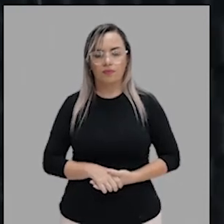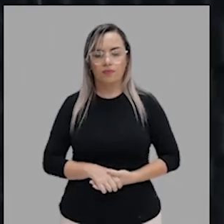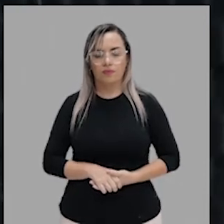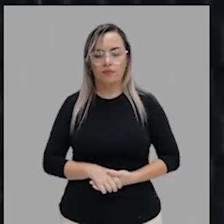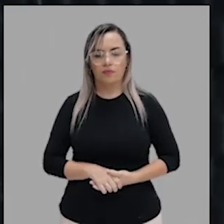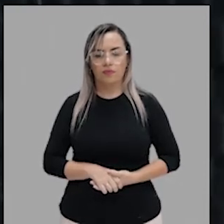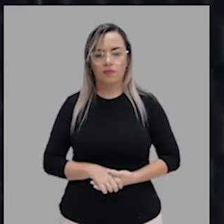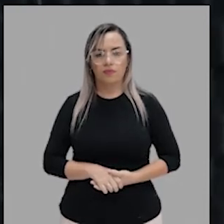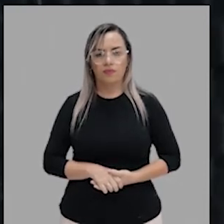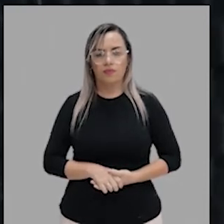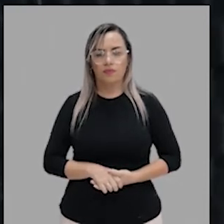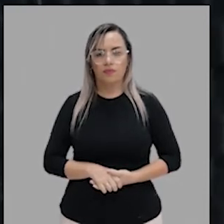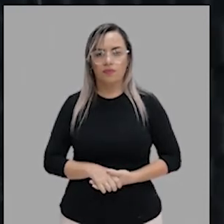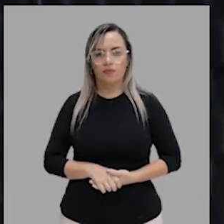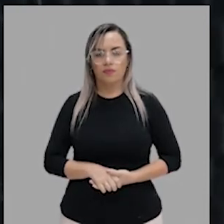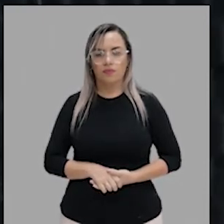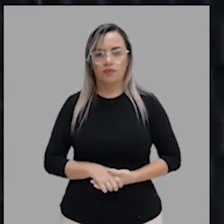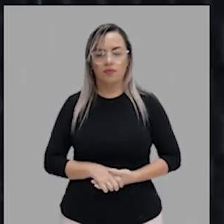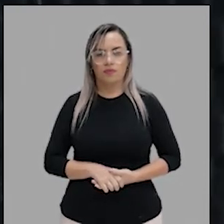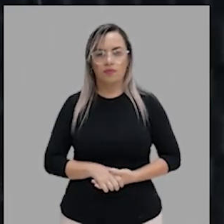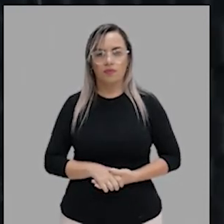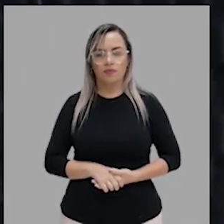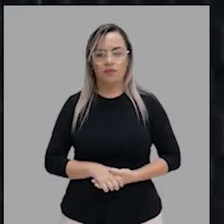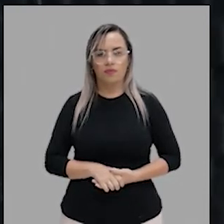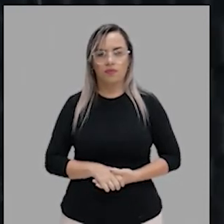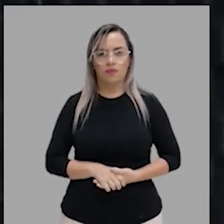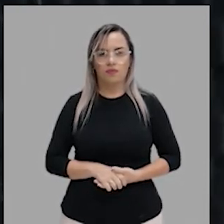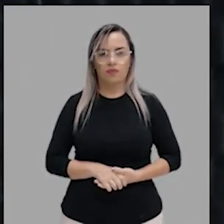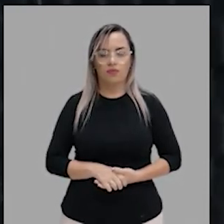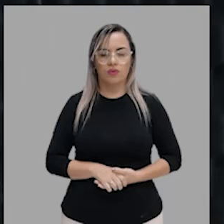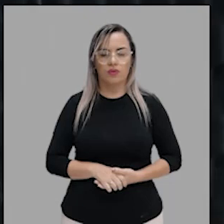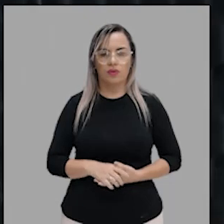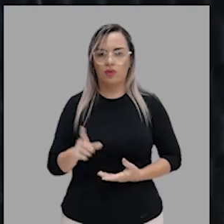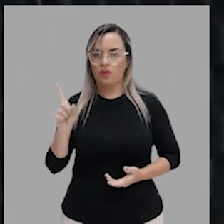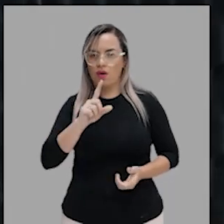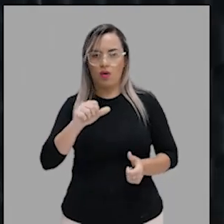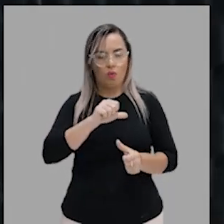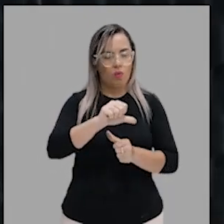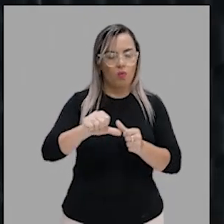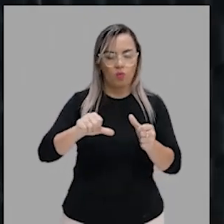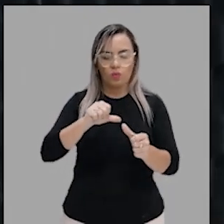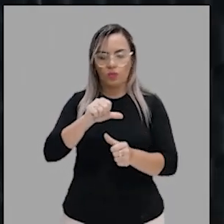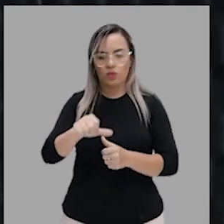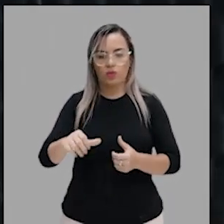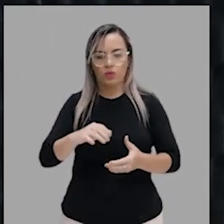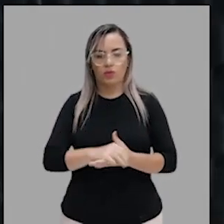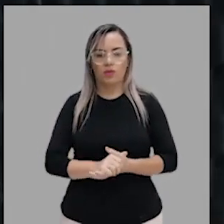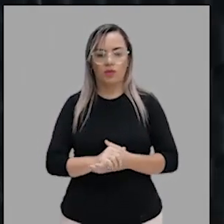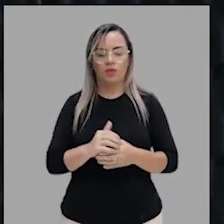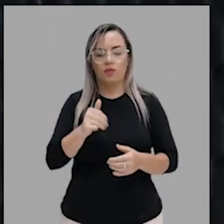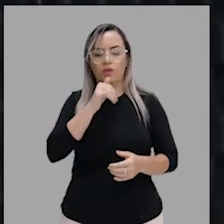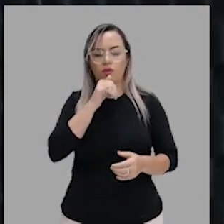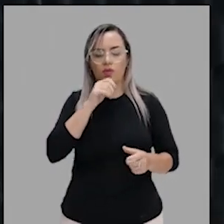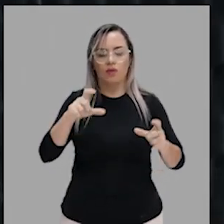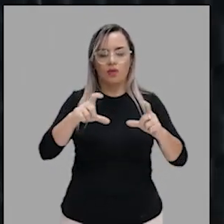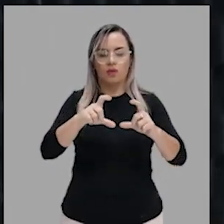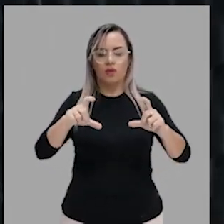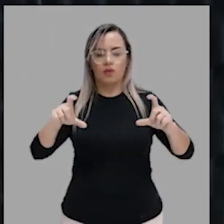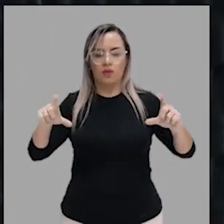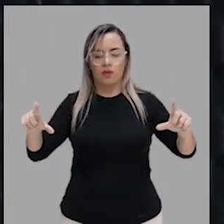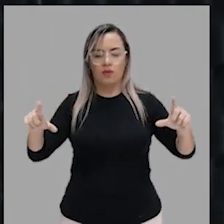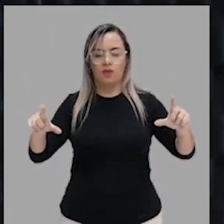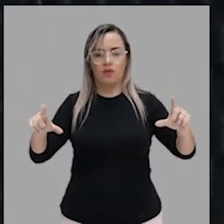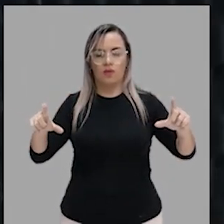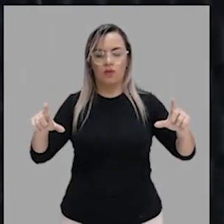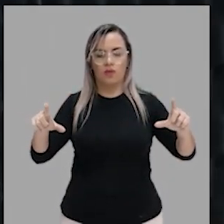gramatical invariável, não varia de jeito nenhum. Por exemplo, a mãe sempre foi menos paciente